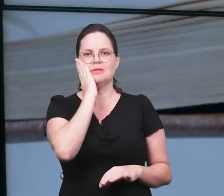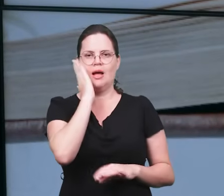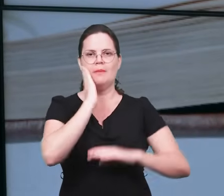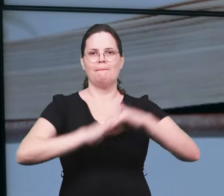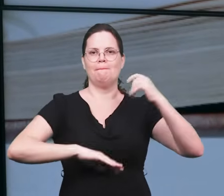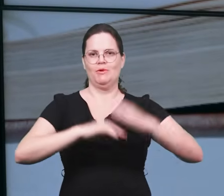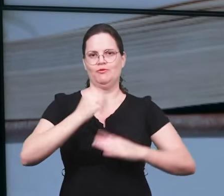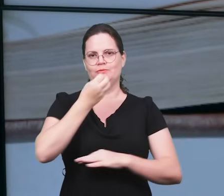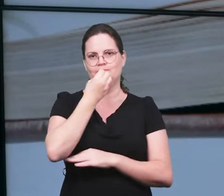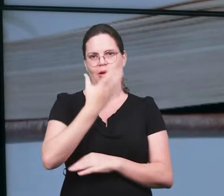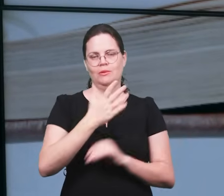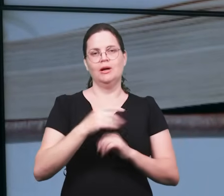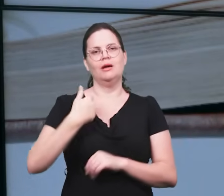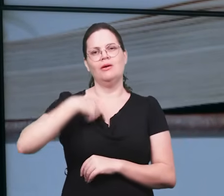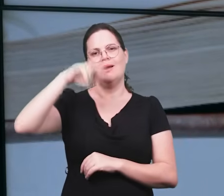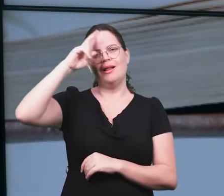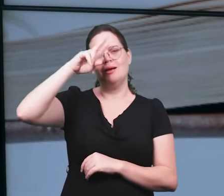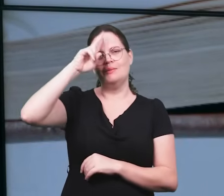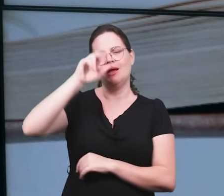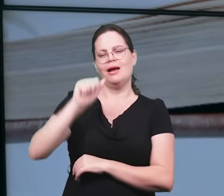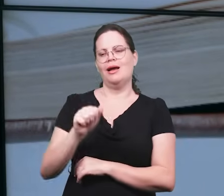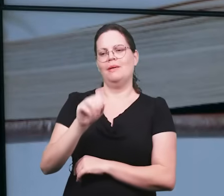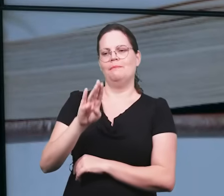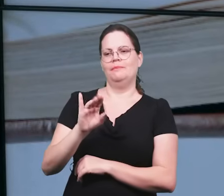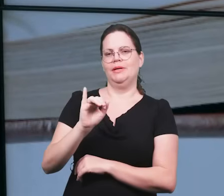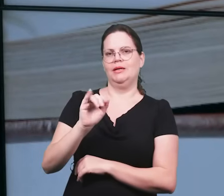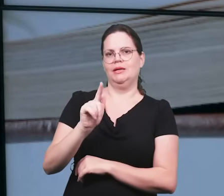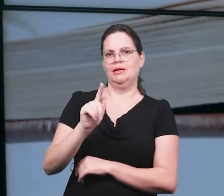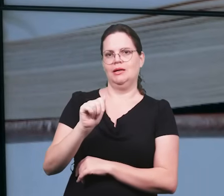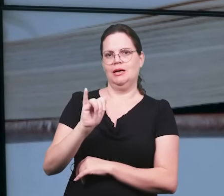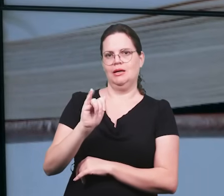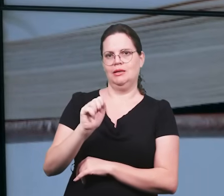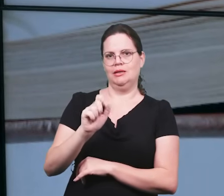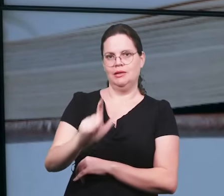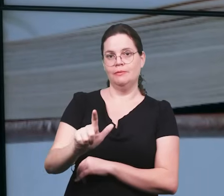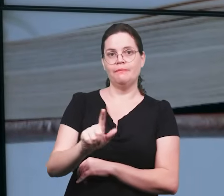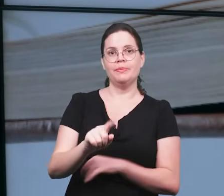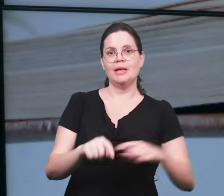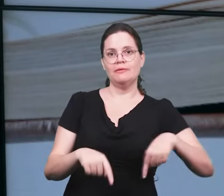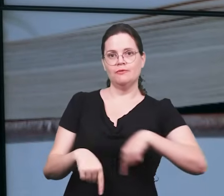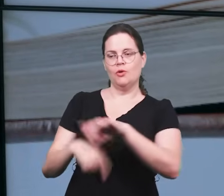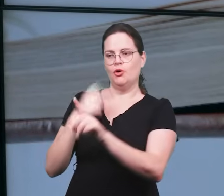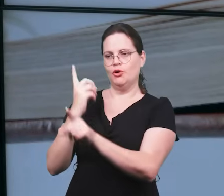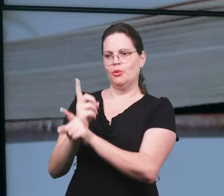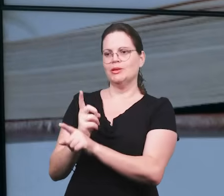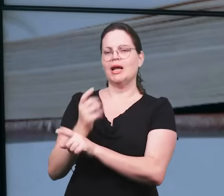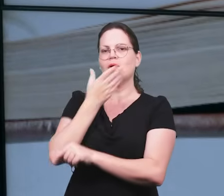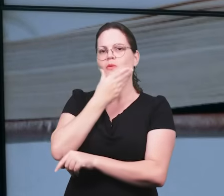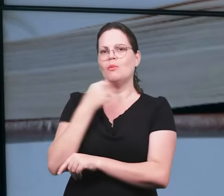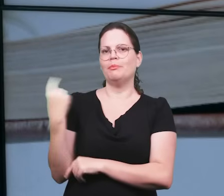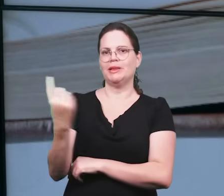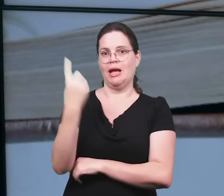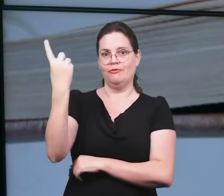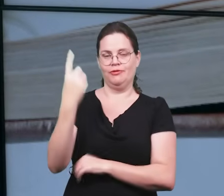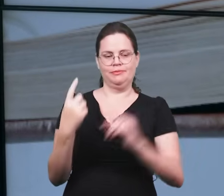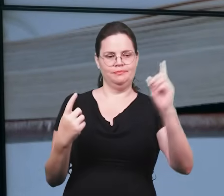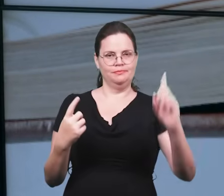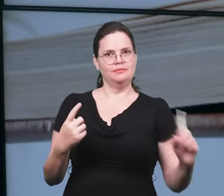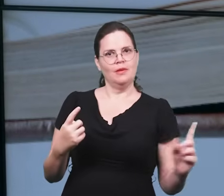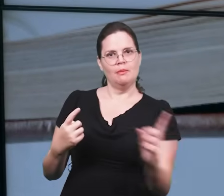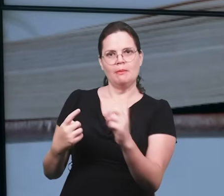Me lembrei de Abigail aqui, quando precisou o encontro de Davi, porque